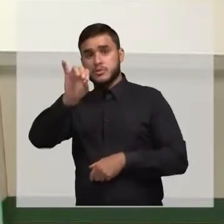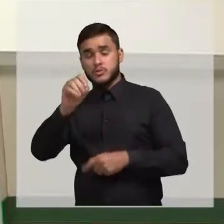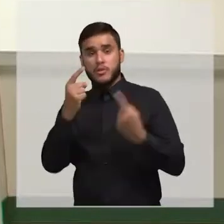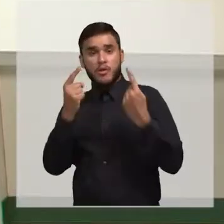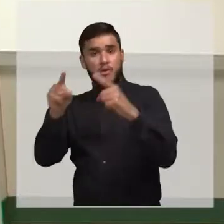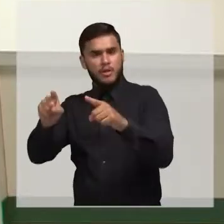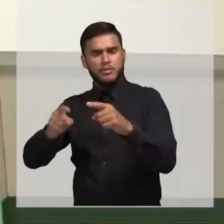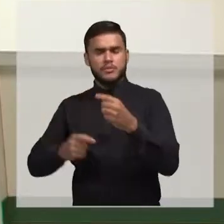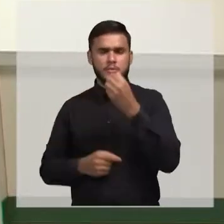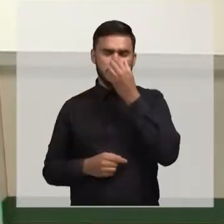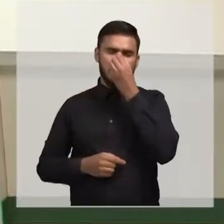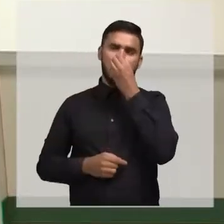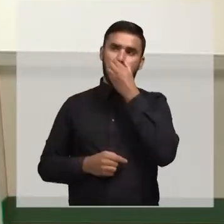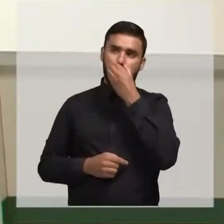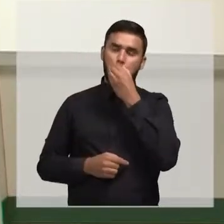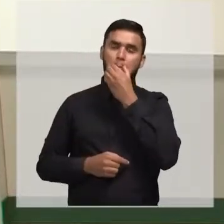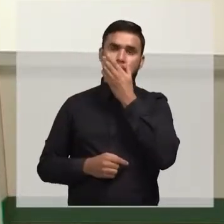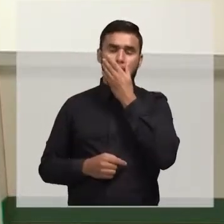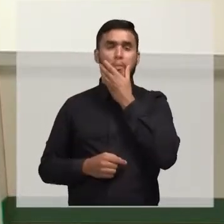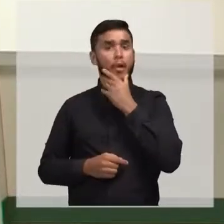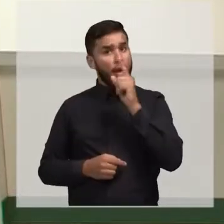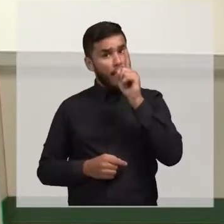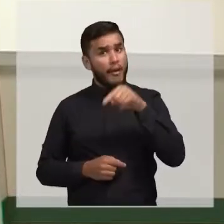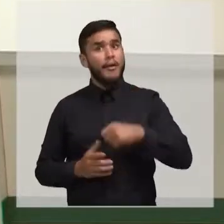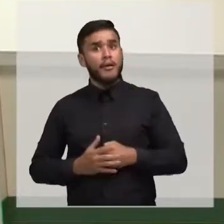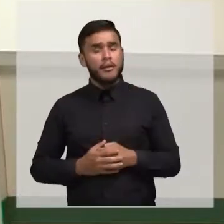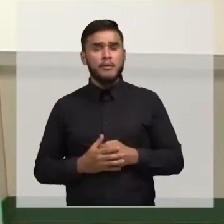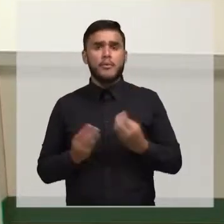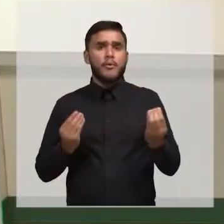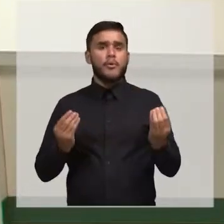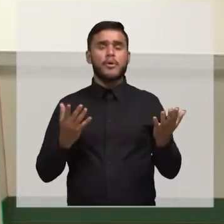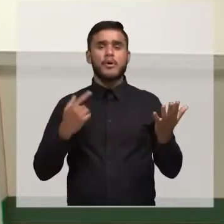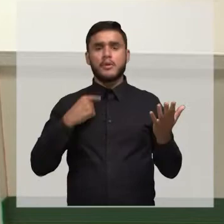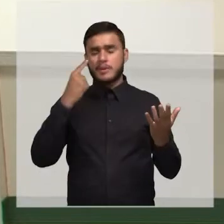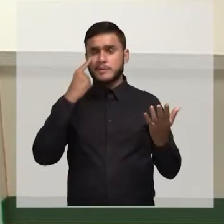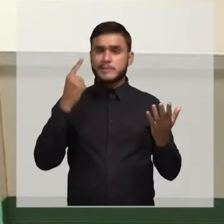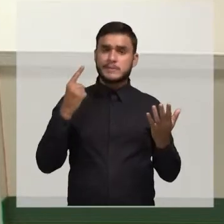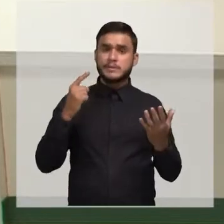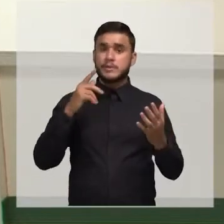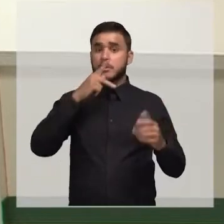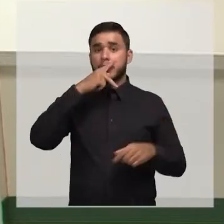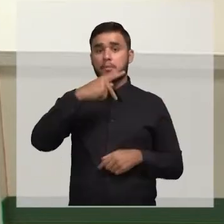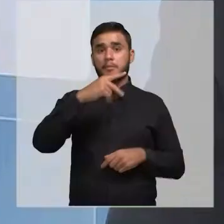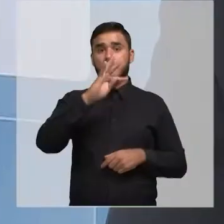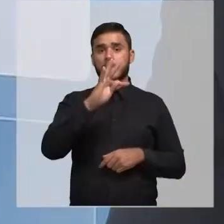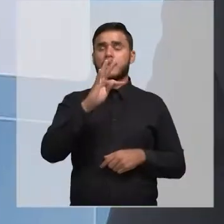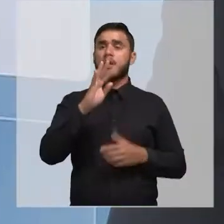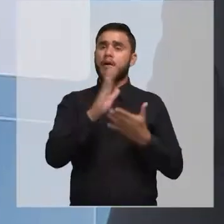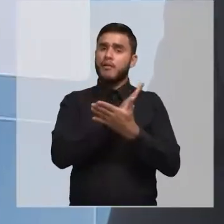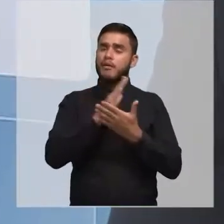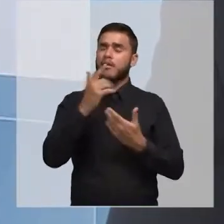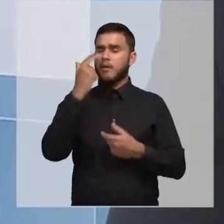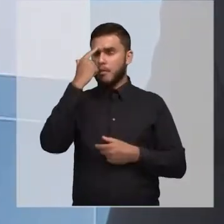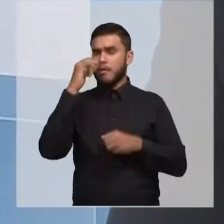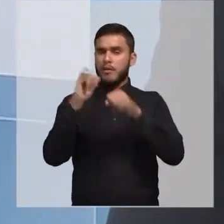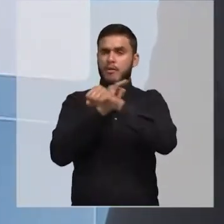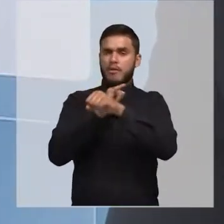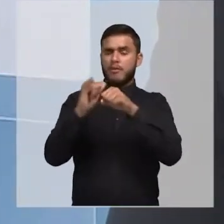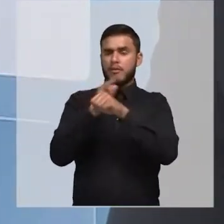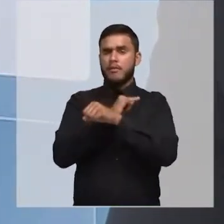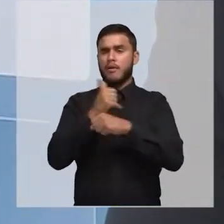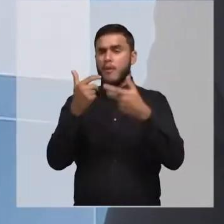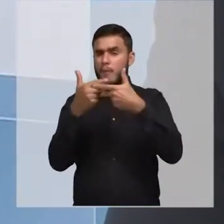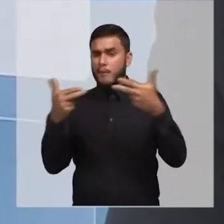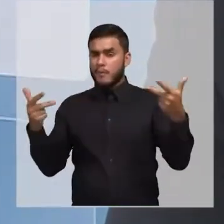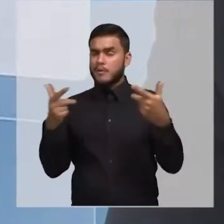o Ciro e estão lutando baixo, trabalhando baixo, um chute na canela